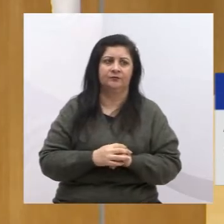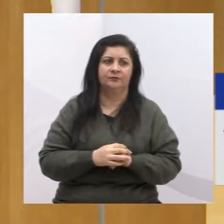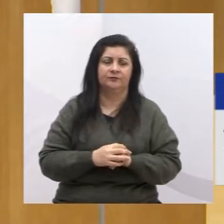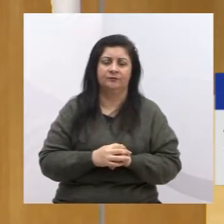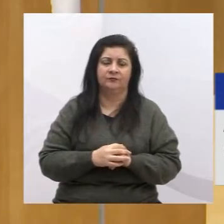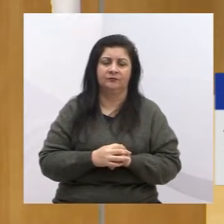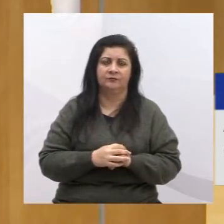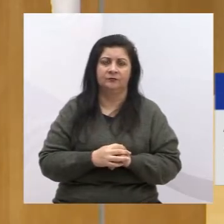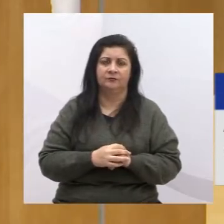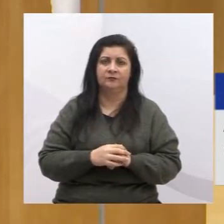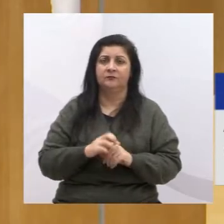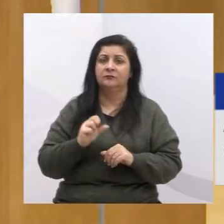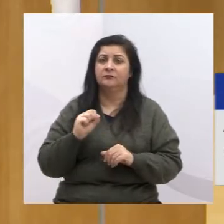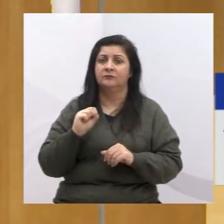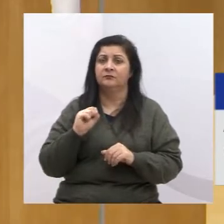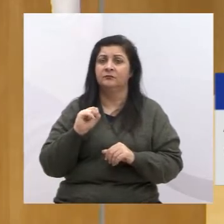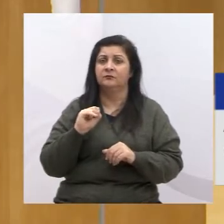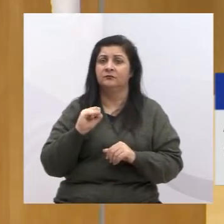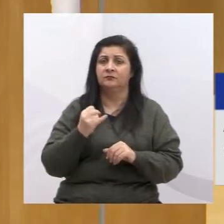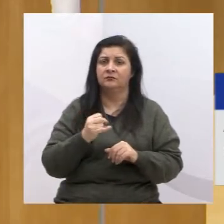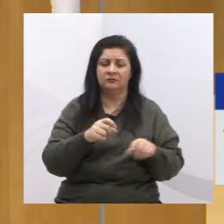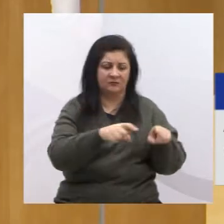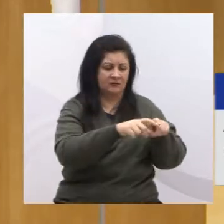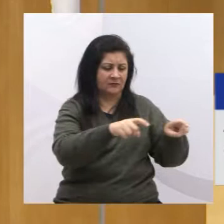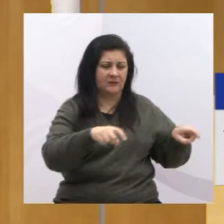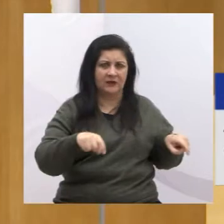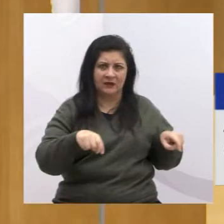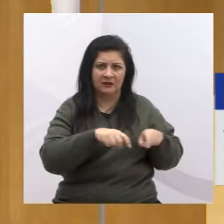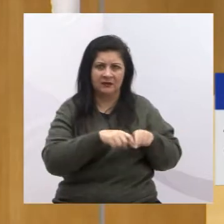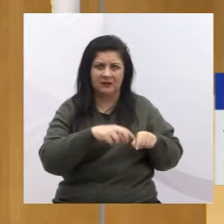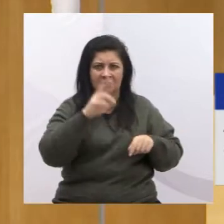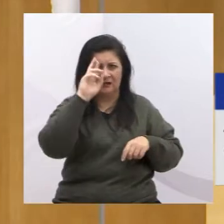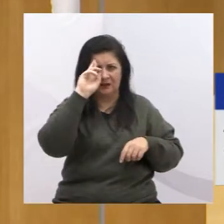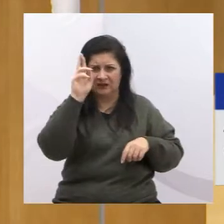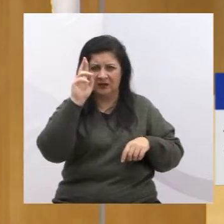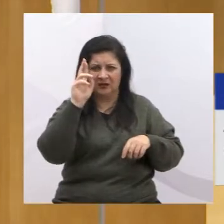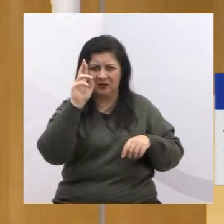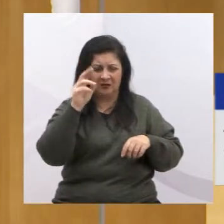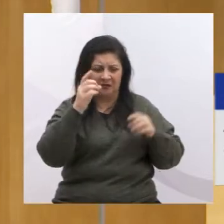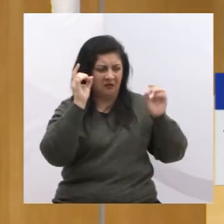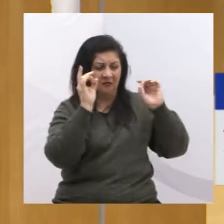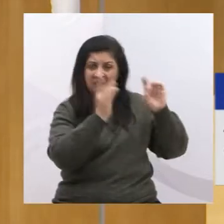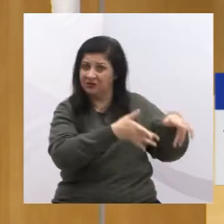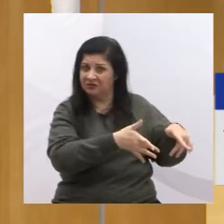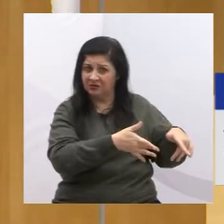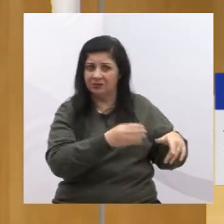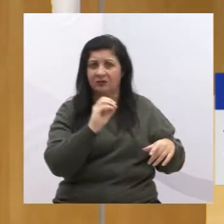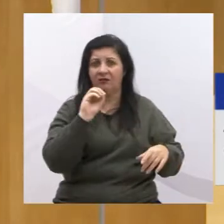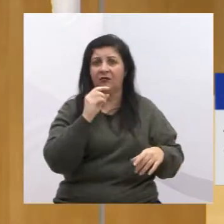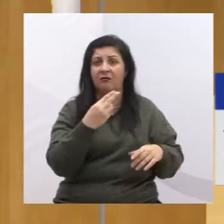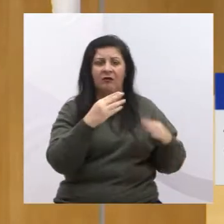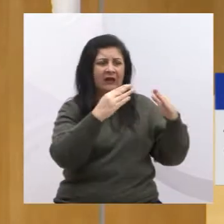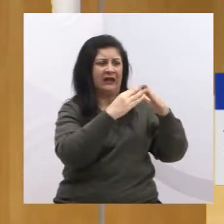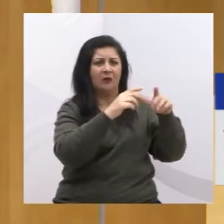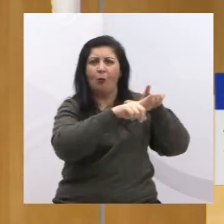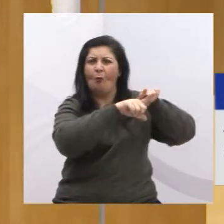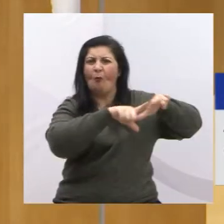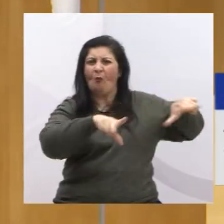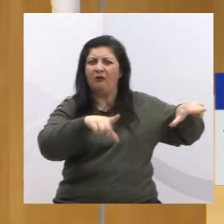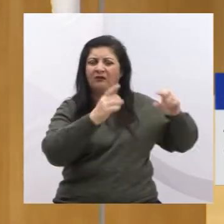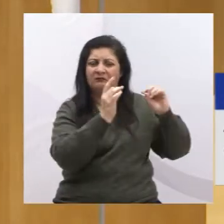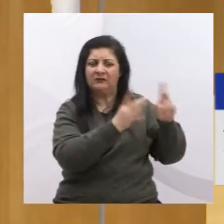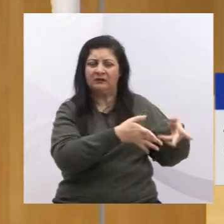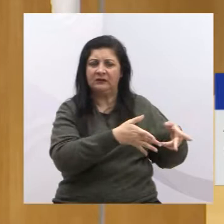em caso seja no terreno abandonado, no imóvel abandonado, identificado algum